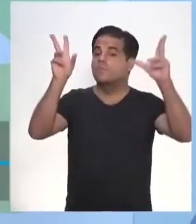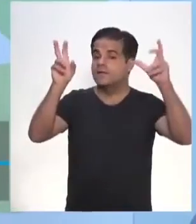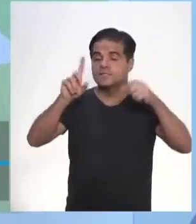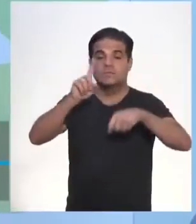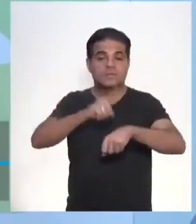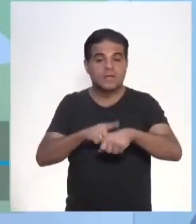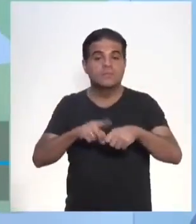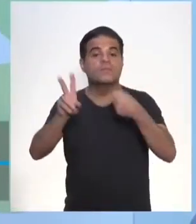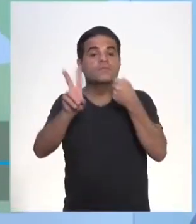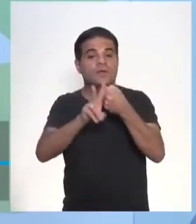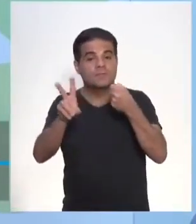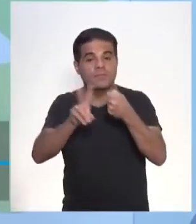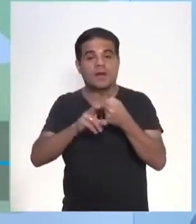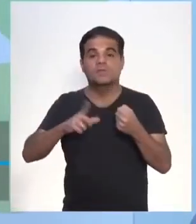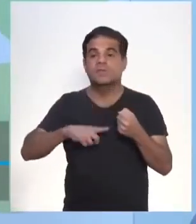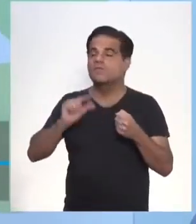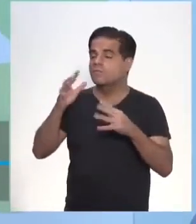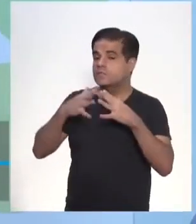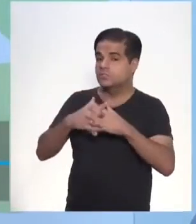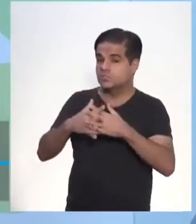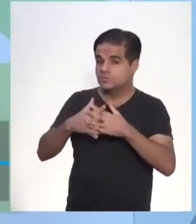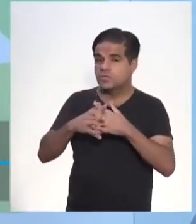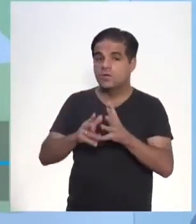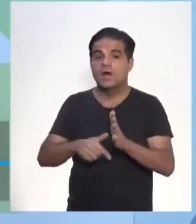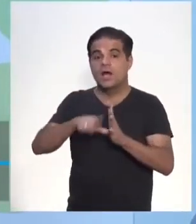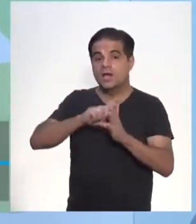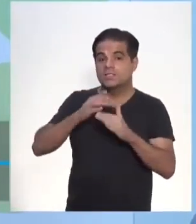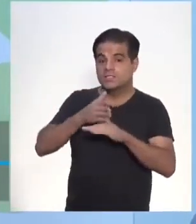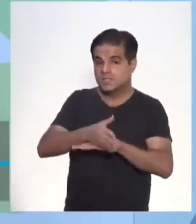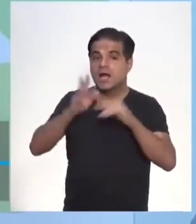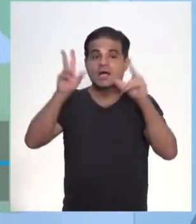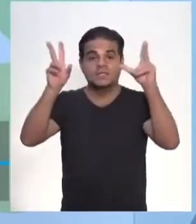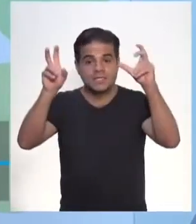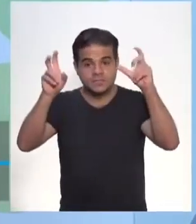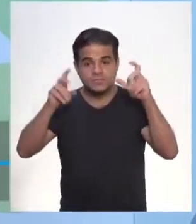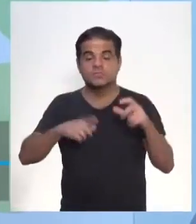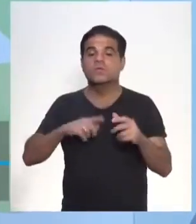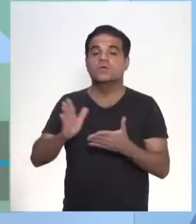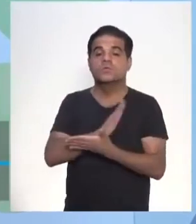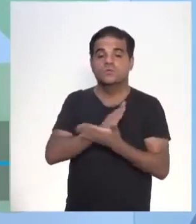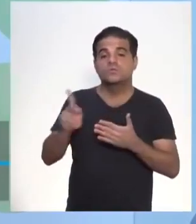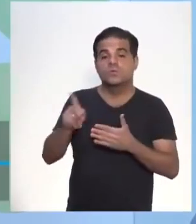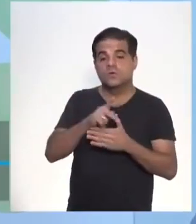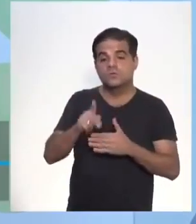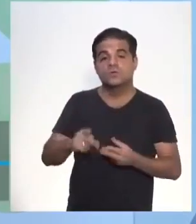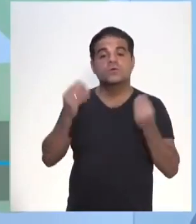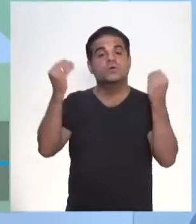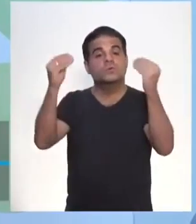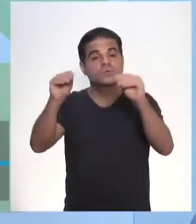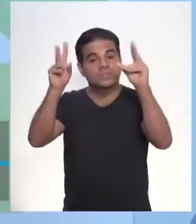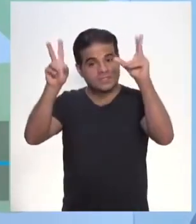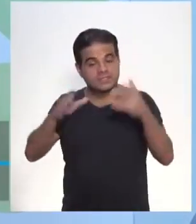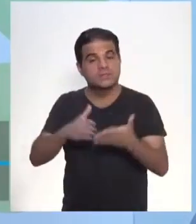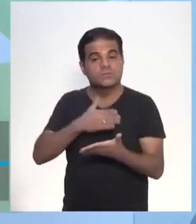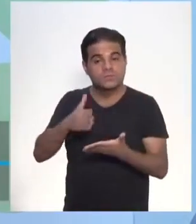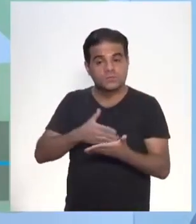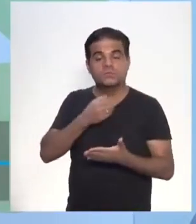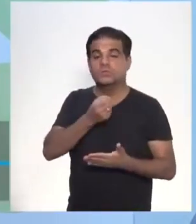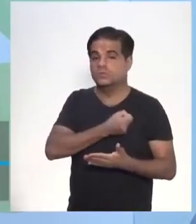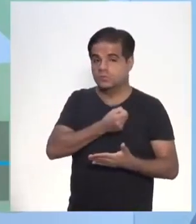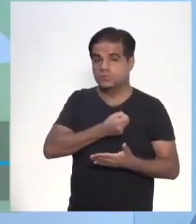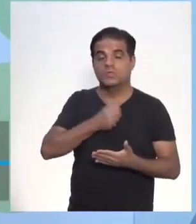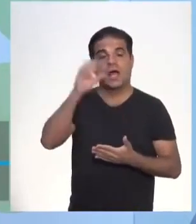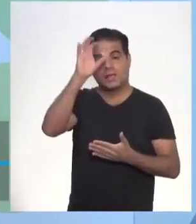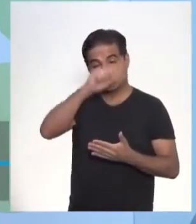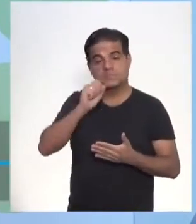tempo verbal e aí houve um pouco de confusão. Antes de eu entrar nesse assunto, tem alguns professores colocando aqui a questão da página, né, no caderno Aprender